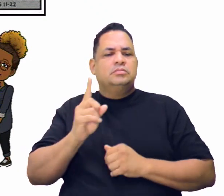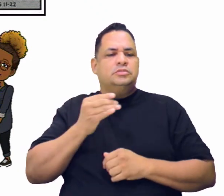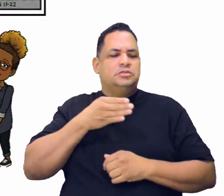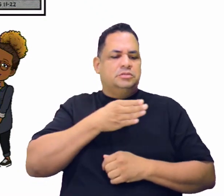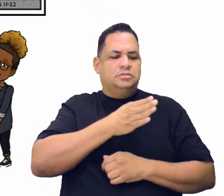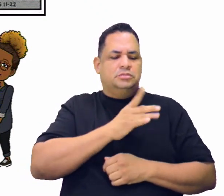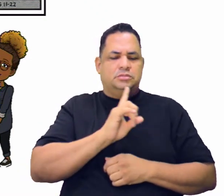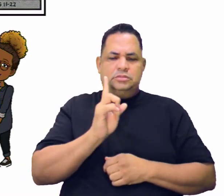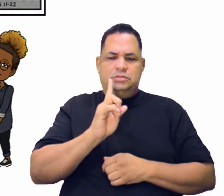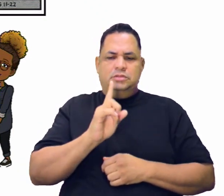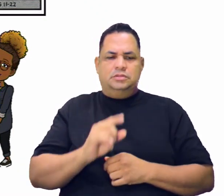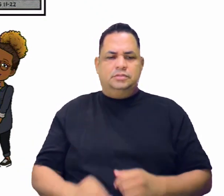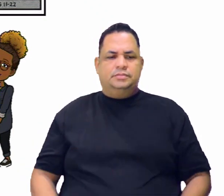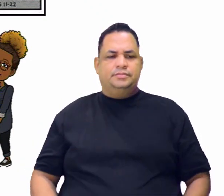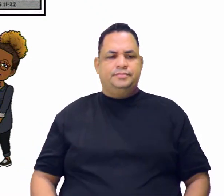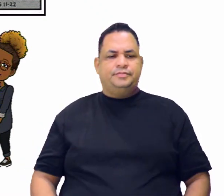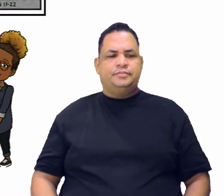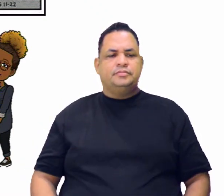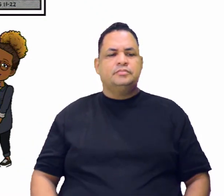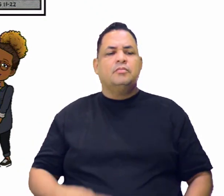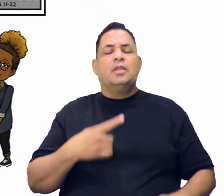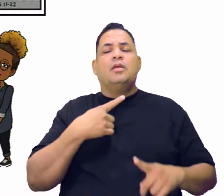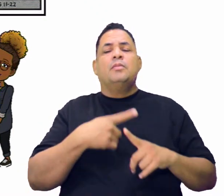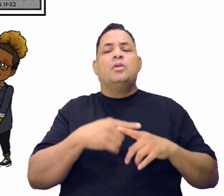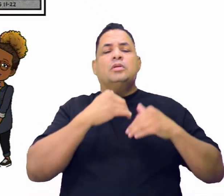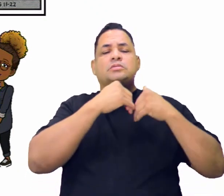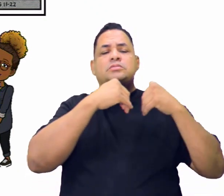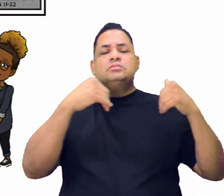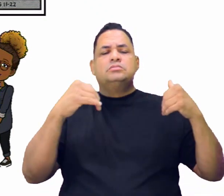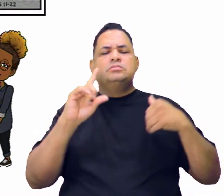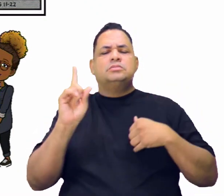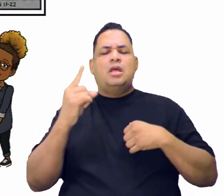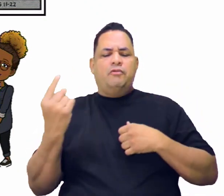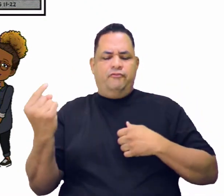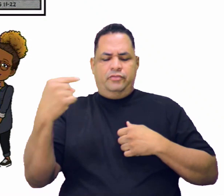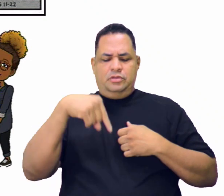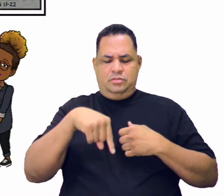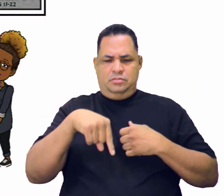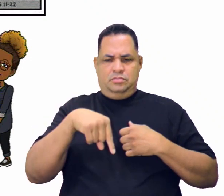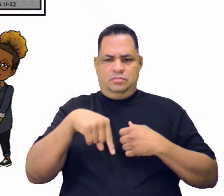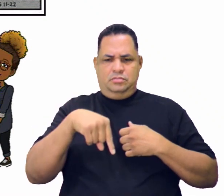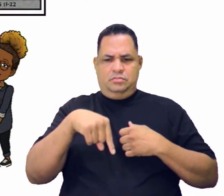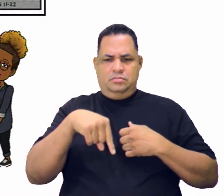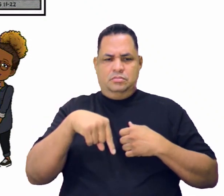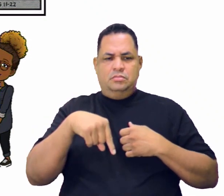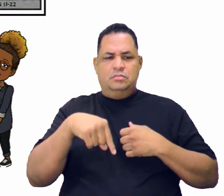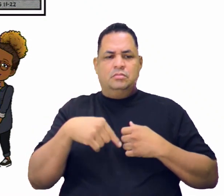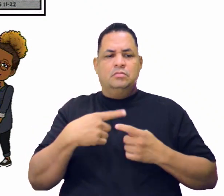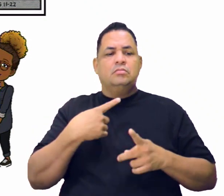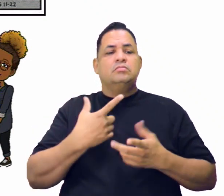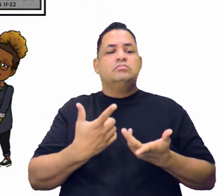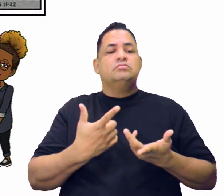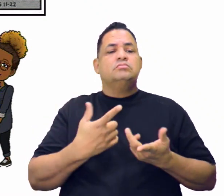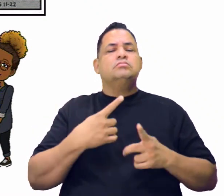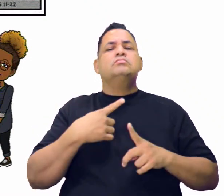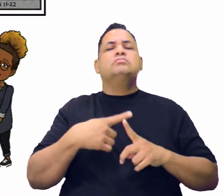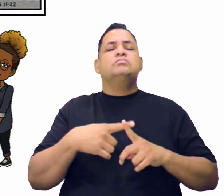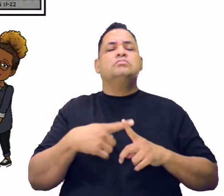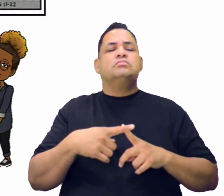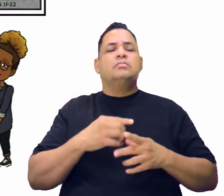aqui na primeira, ó. Por que não veio? Ó, então aqui você já sabe.